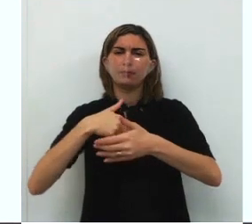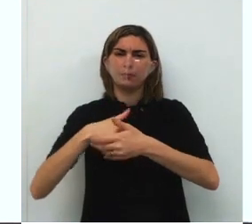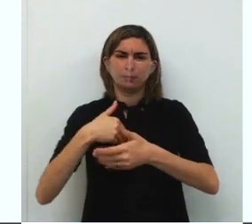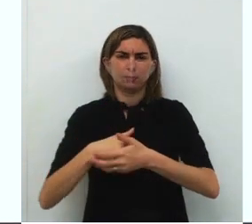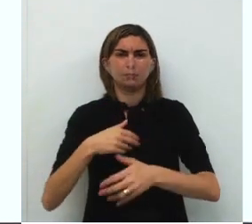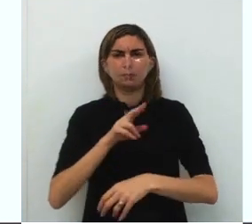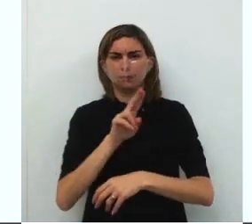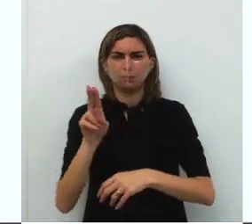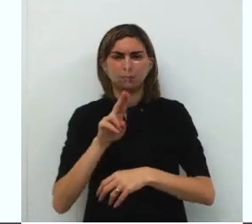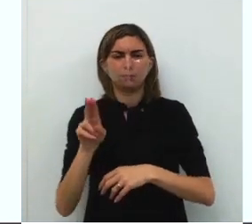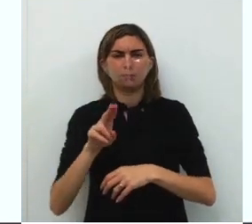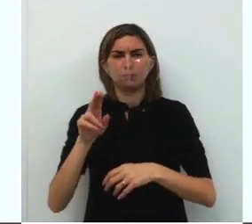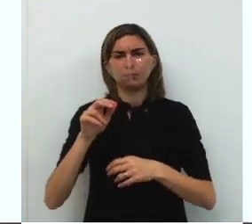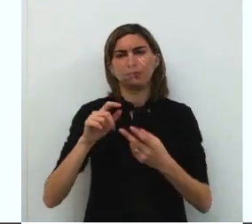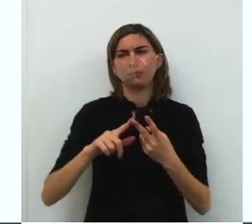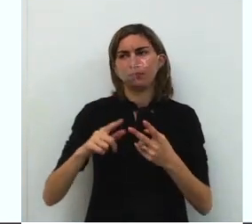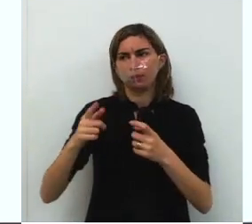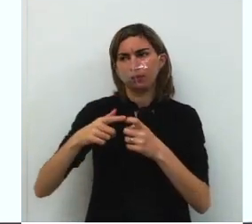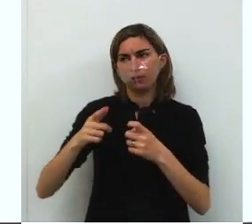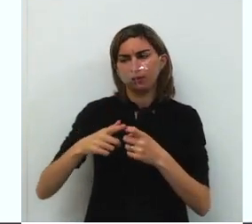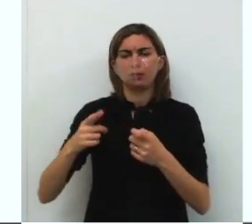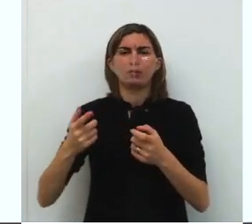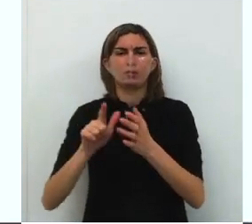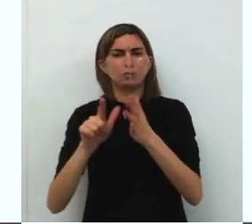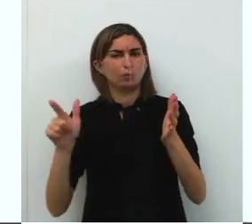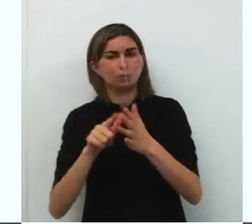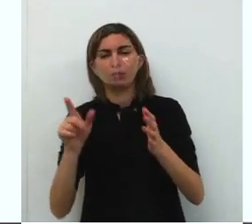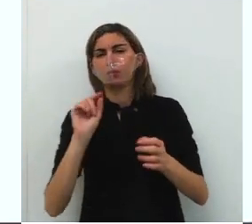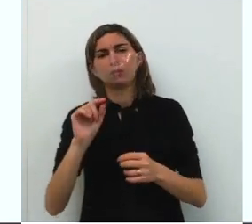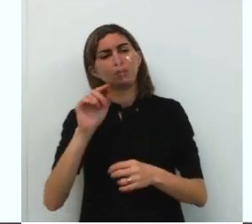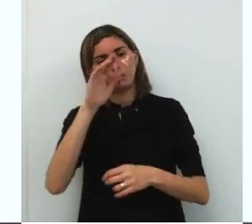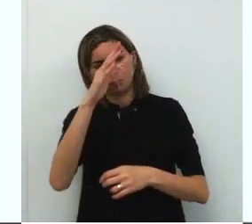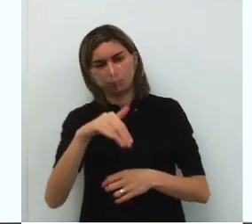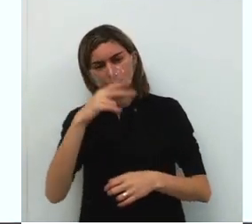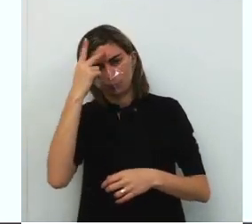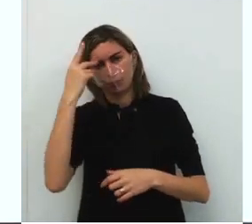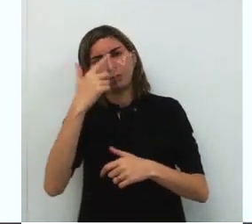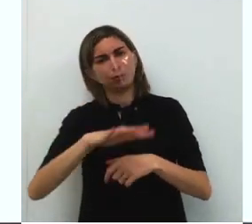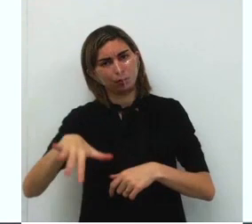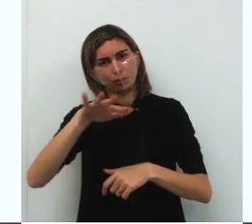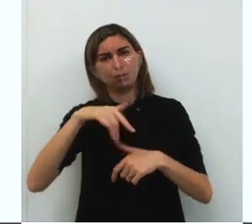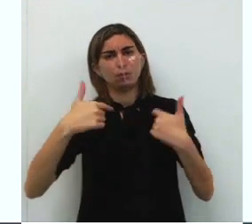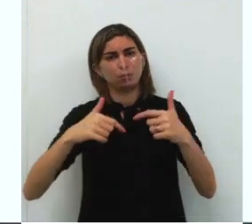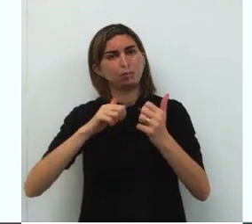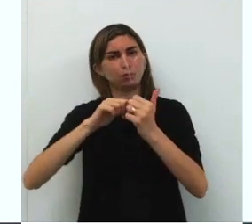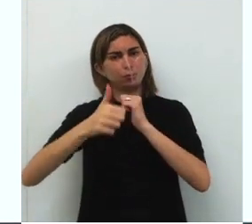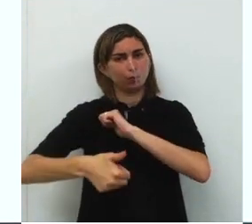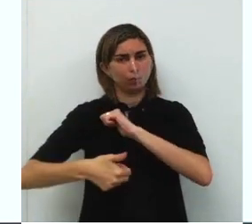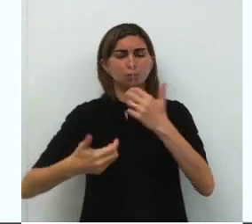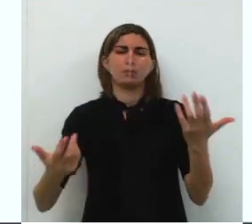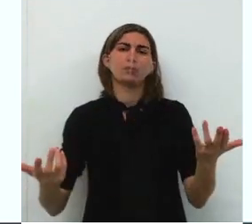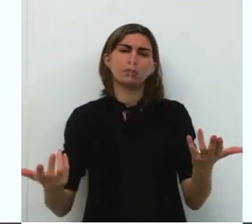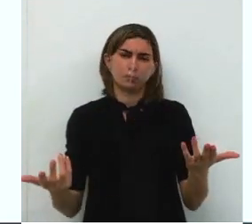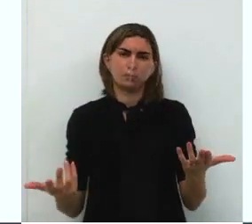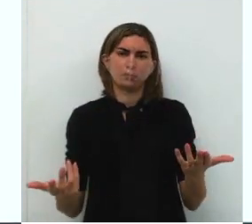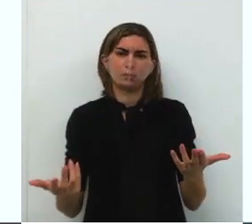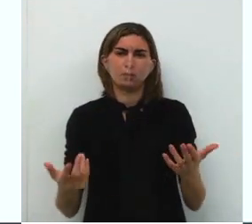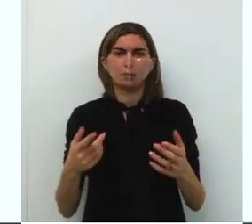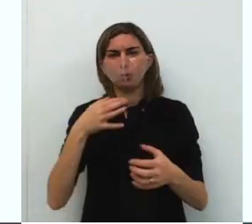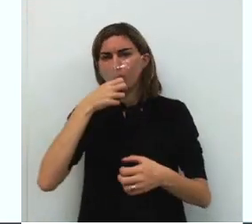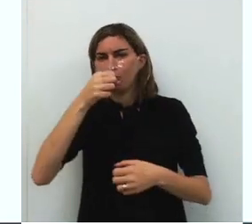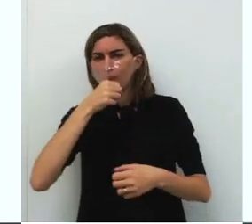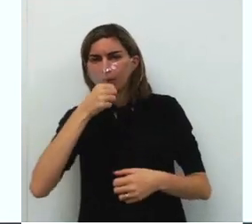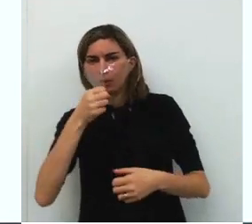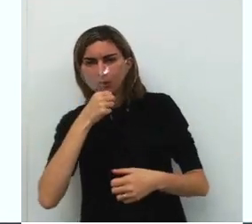futebol, eu vou chamar um açougueiro, um médico, um jornaleiro? Não, eu vou chamar quem? Alguém que trabalha na área de esporte, seja